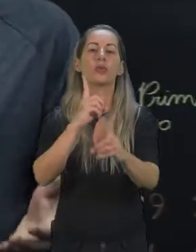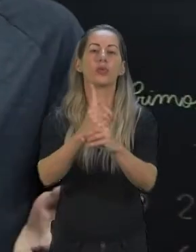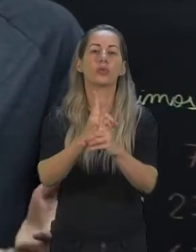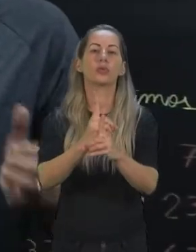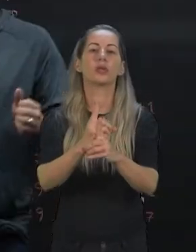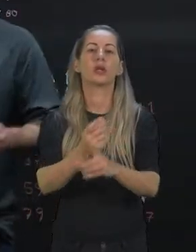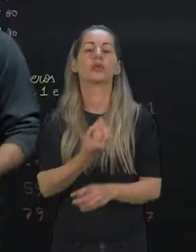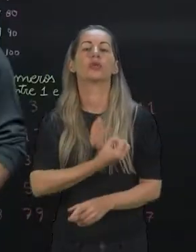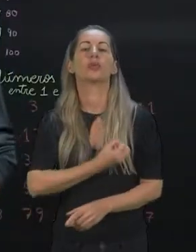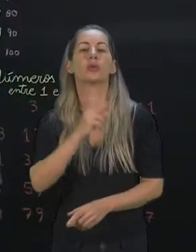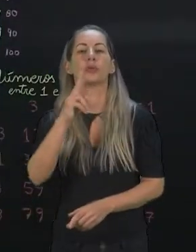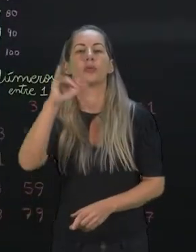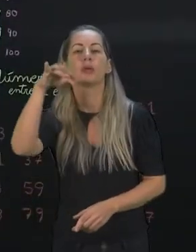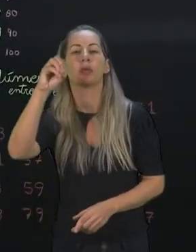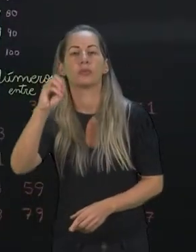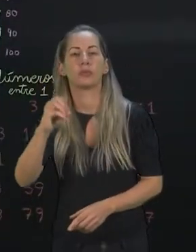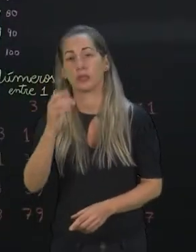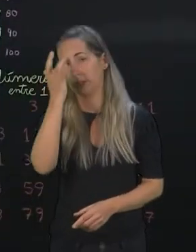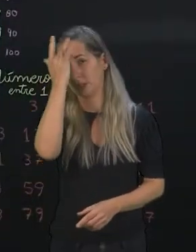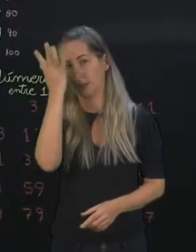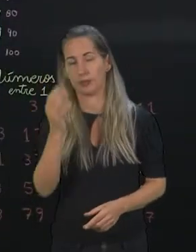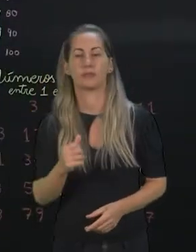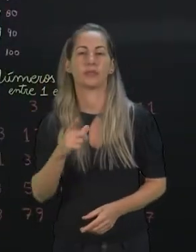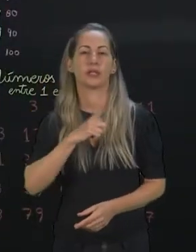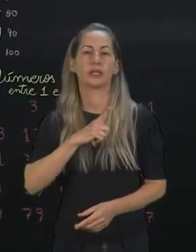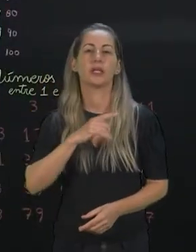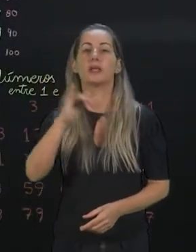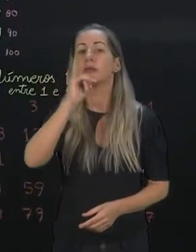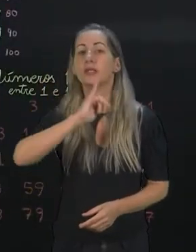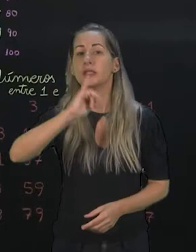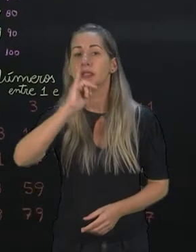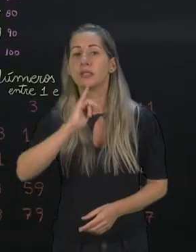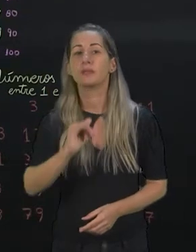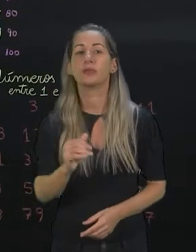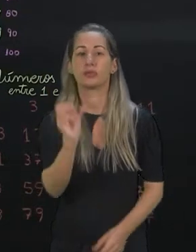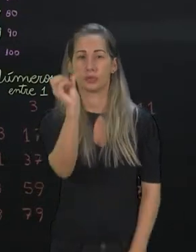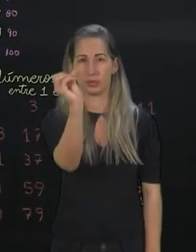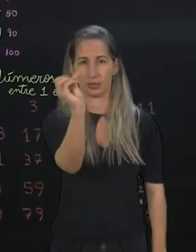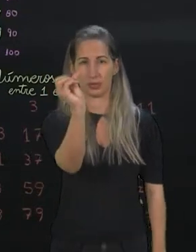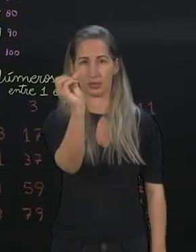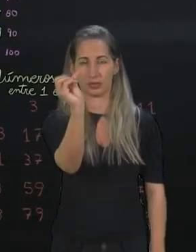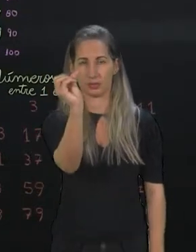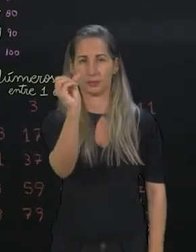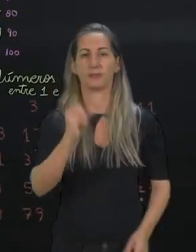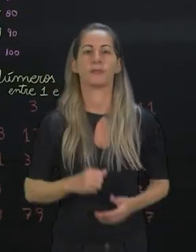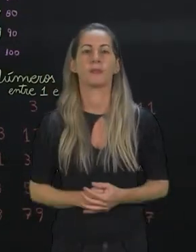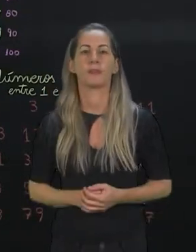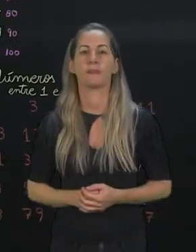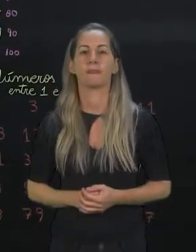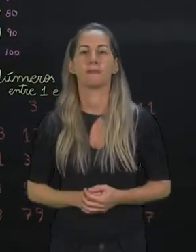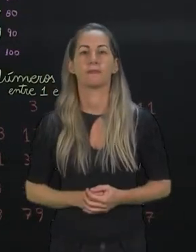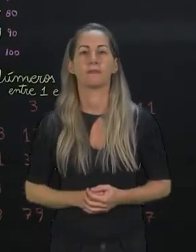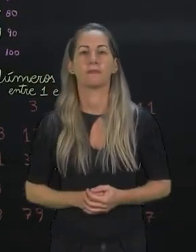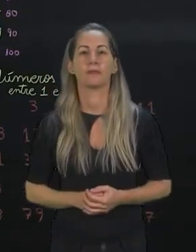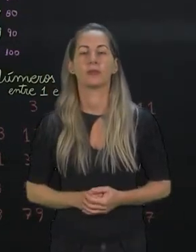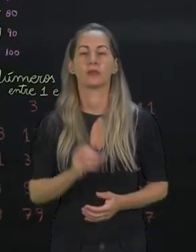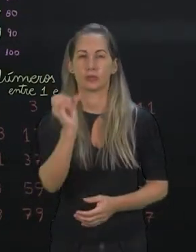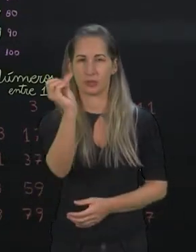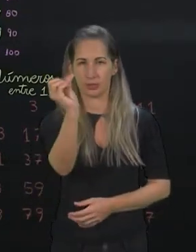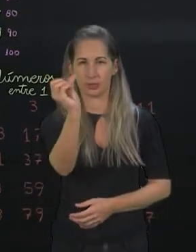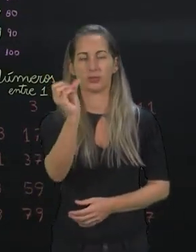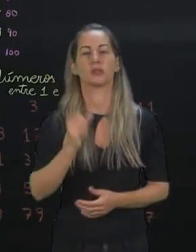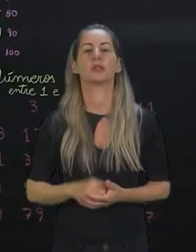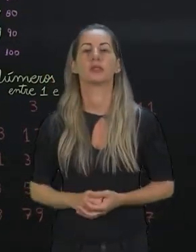um número primo? Simples. Eu tenho, por exemplo, aqui o número 6, tá? Eu tenho aqui o número